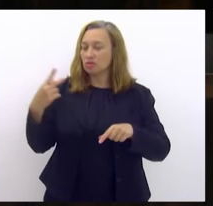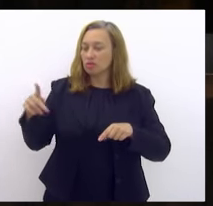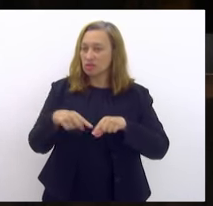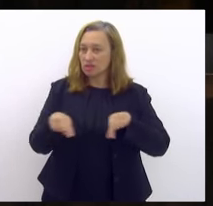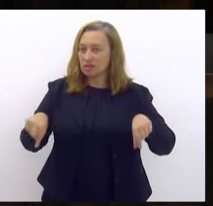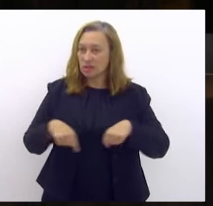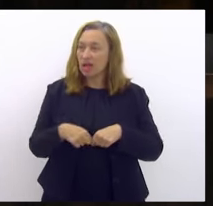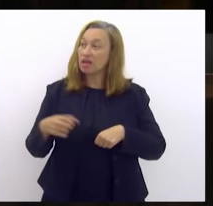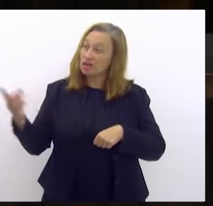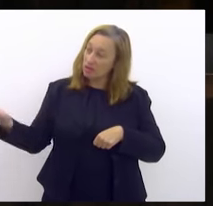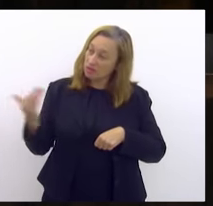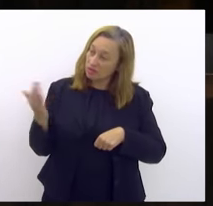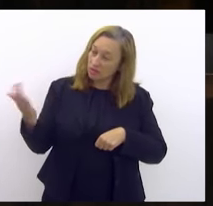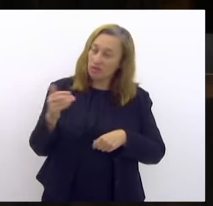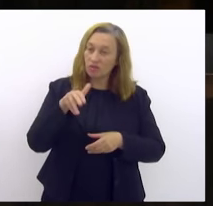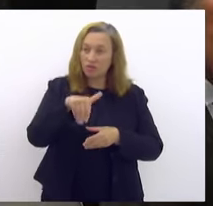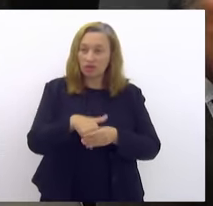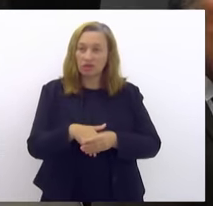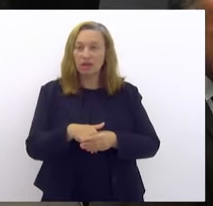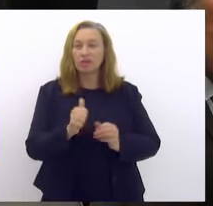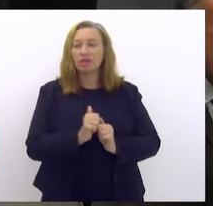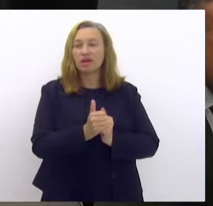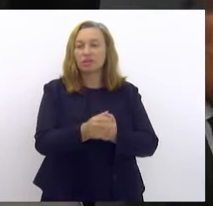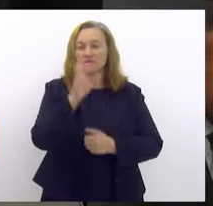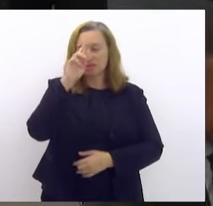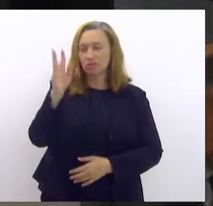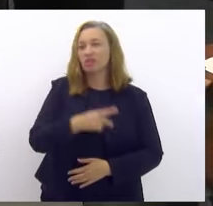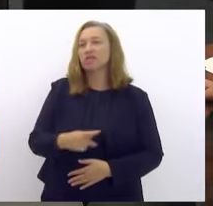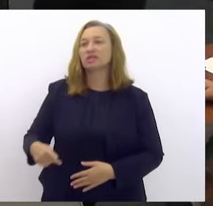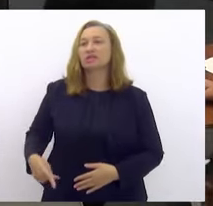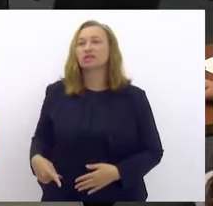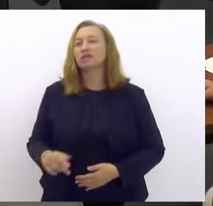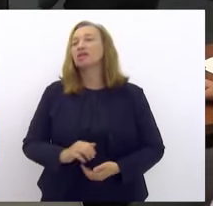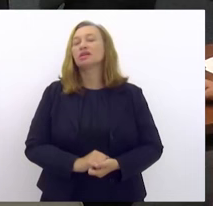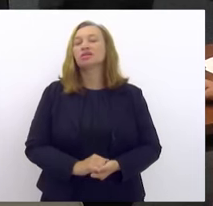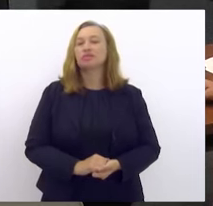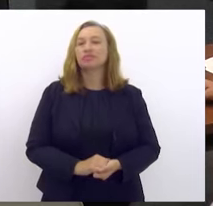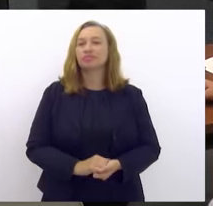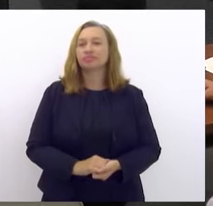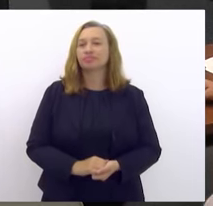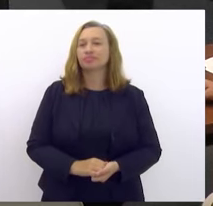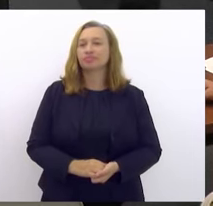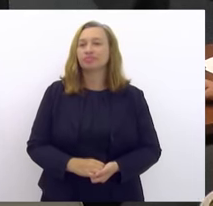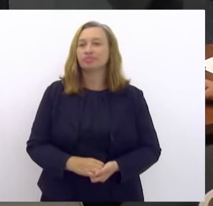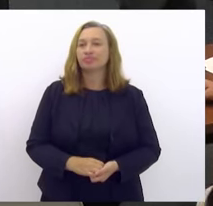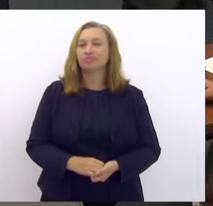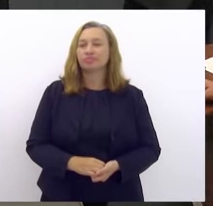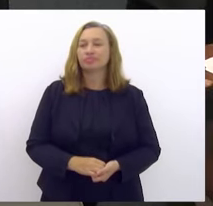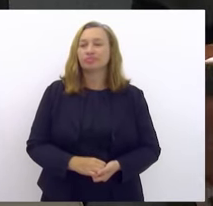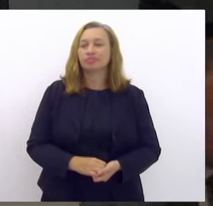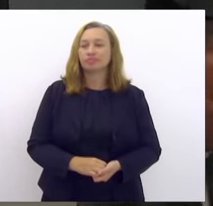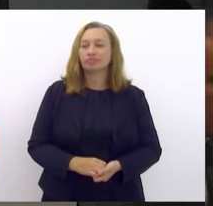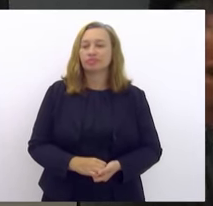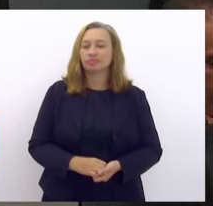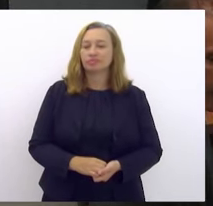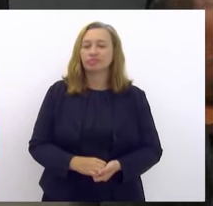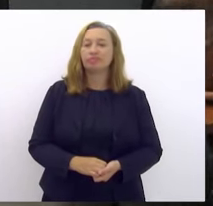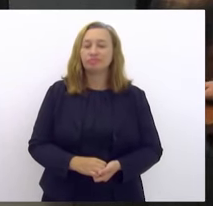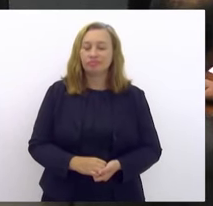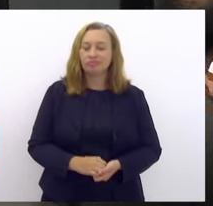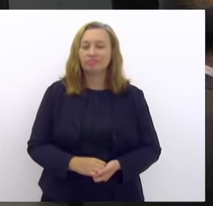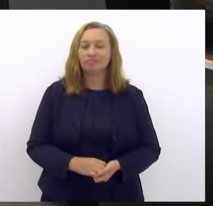sim, tá? Para encaminhar, presidente. Vou encaminhar o nosso nobre deputado Rodrigo Amêndoa. Pode caminhar